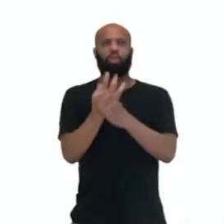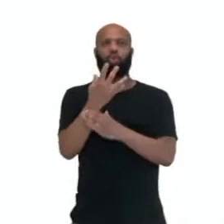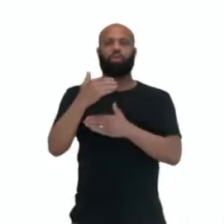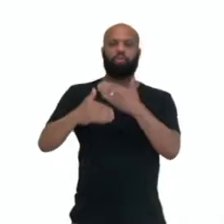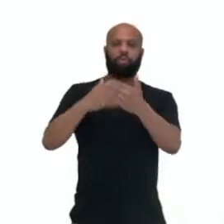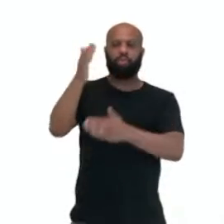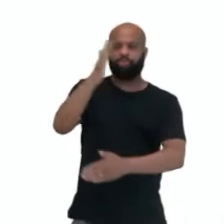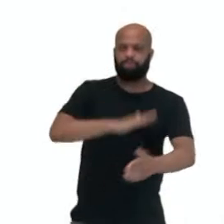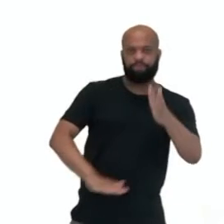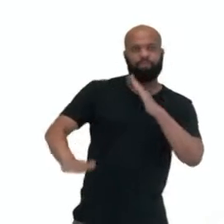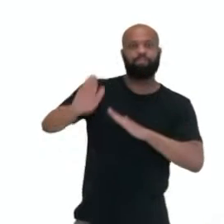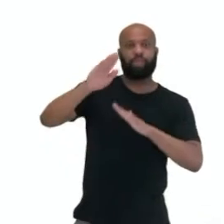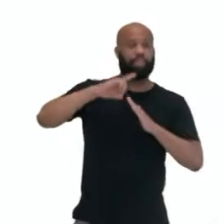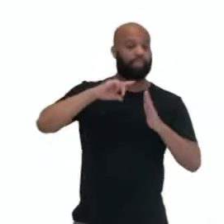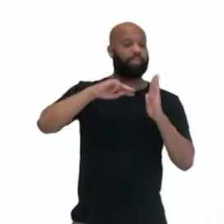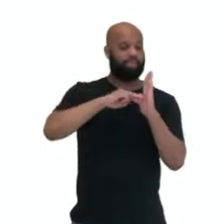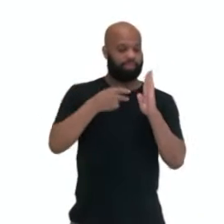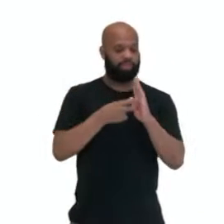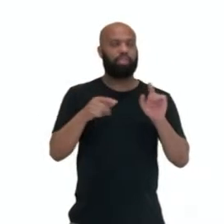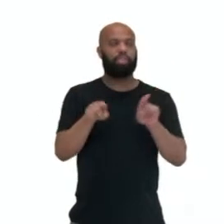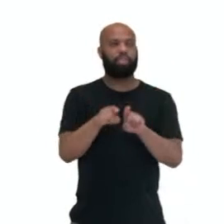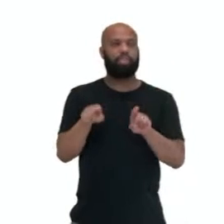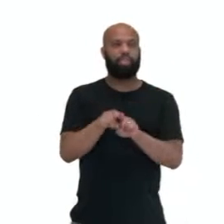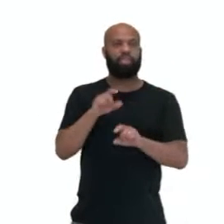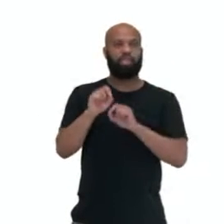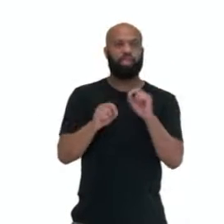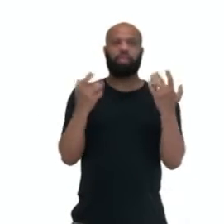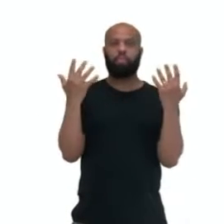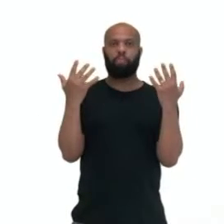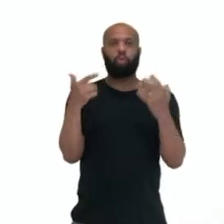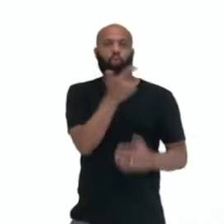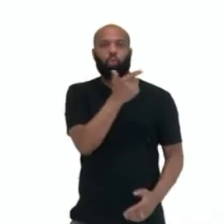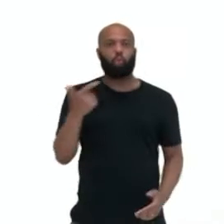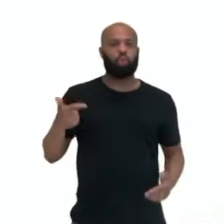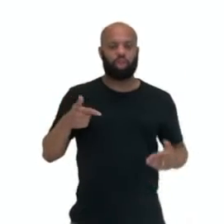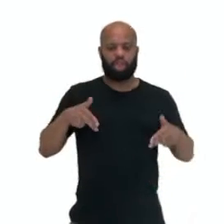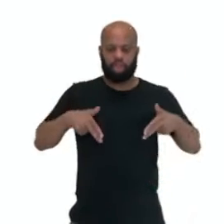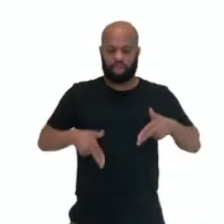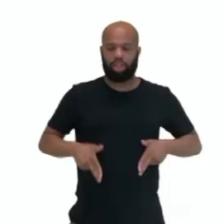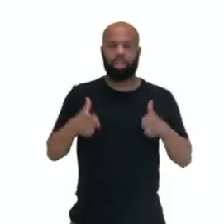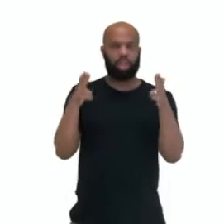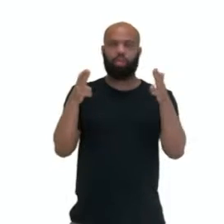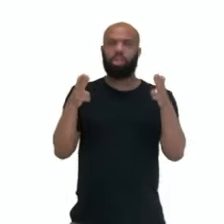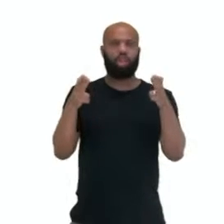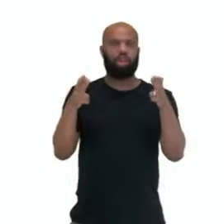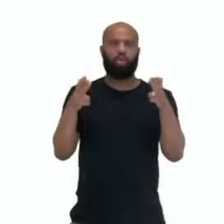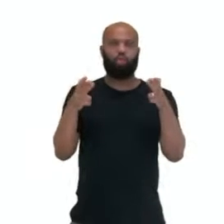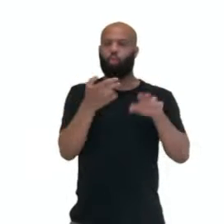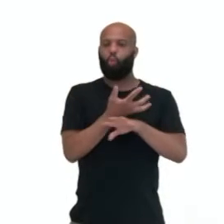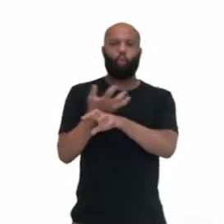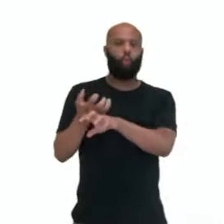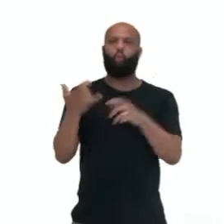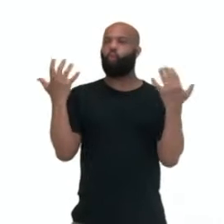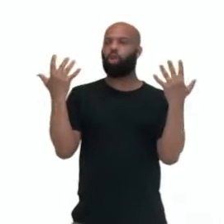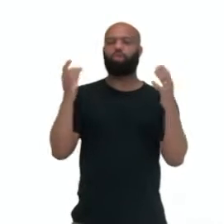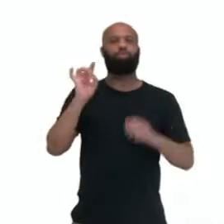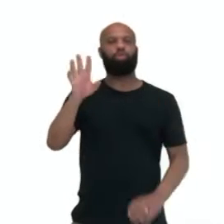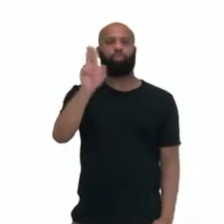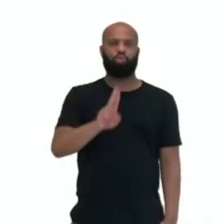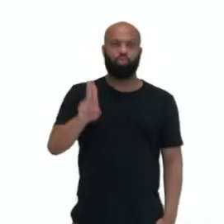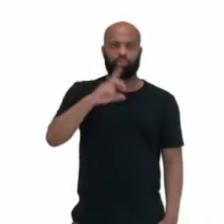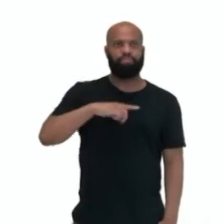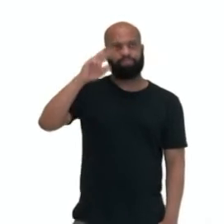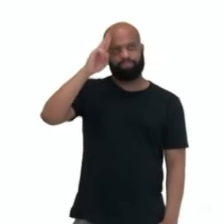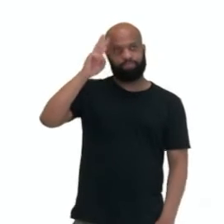Karatê e tem um significado de que as mãos não têm armas, são mãos vazias. Então a gente tem um processo histórico aqui